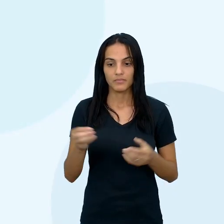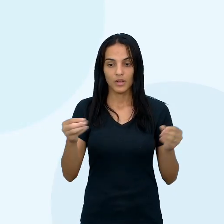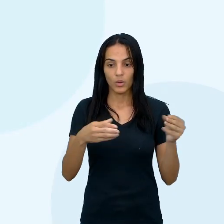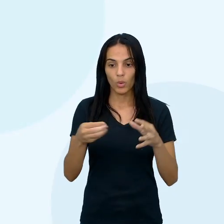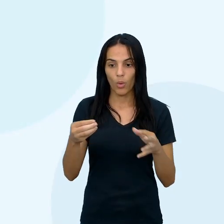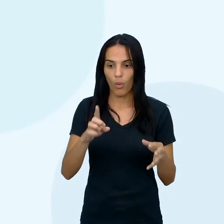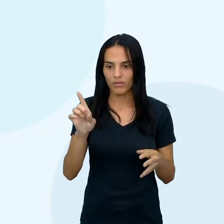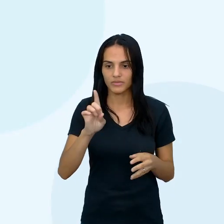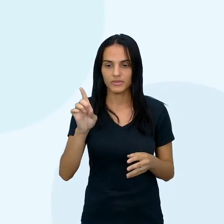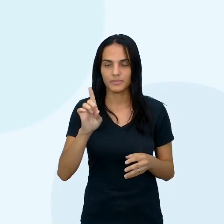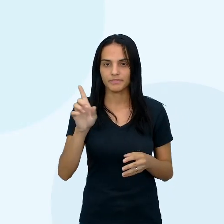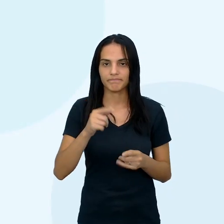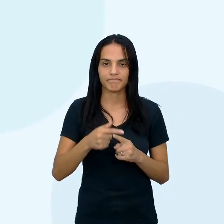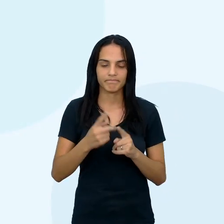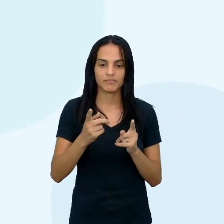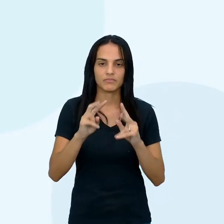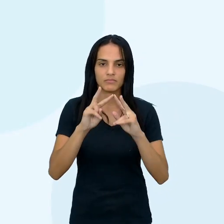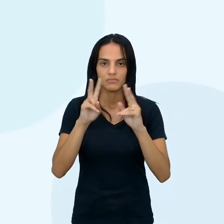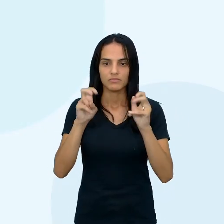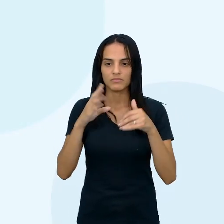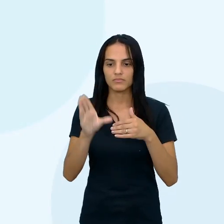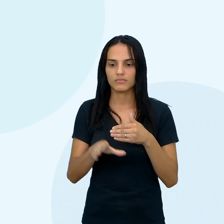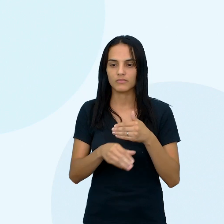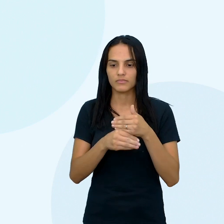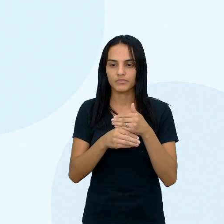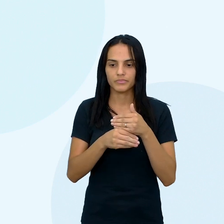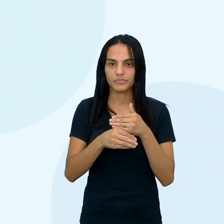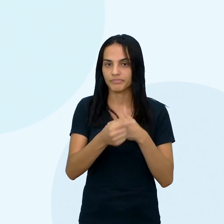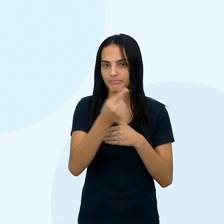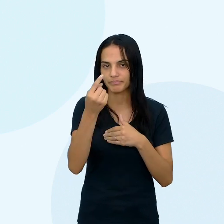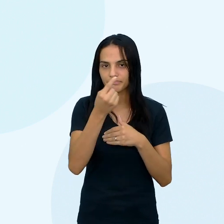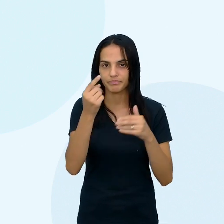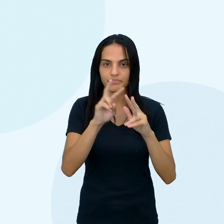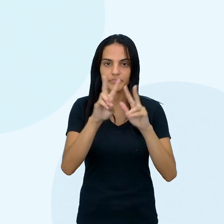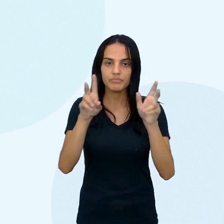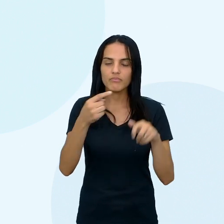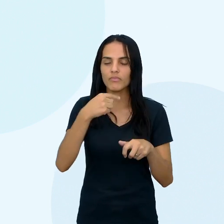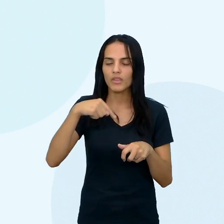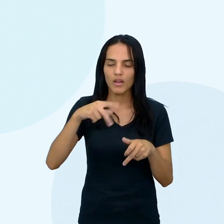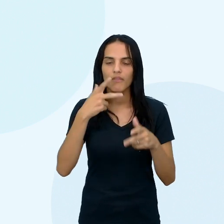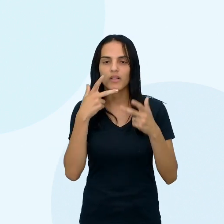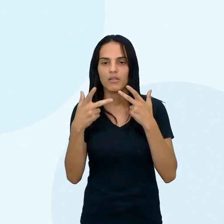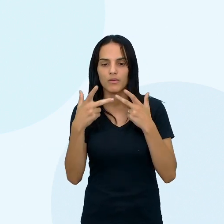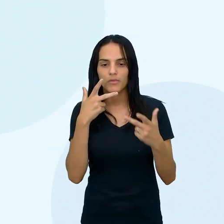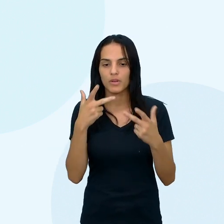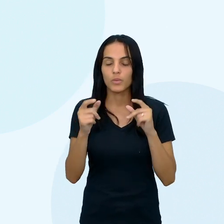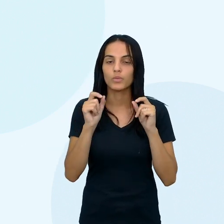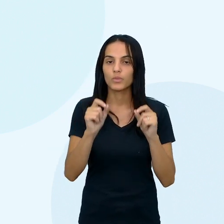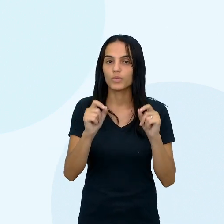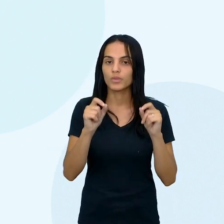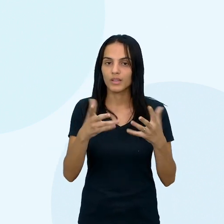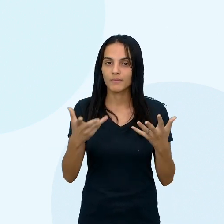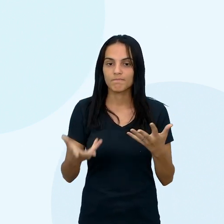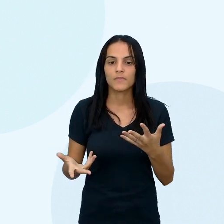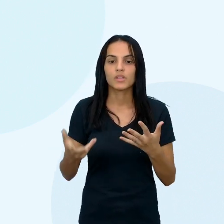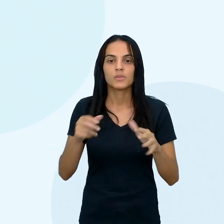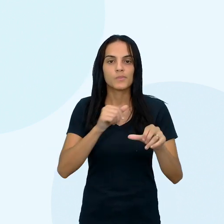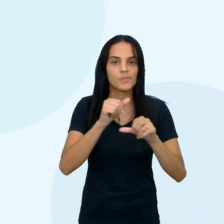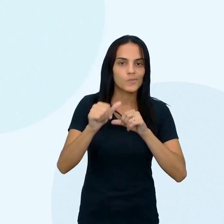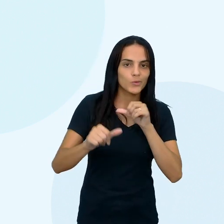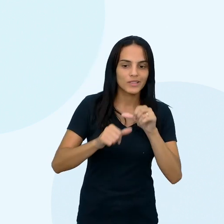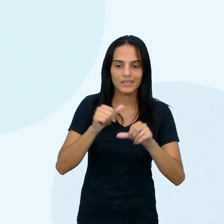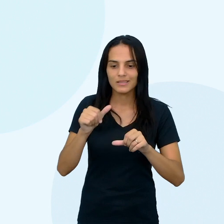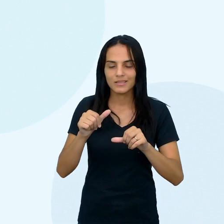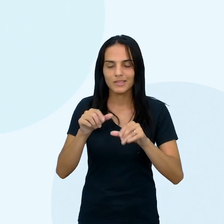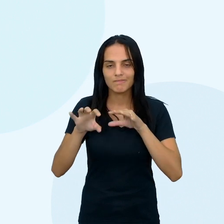novo assim, é um assunto que complementa o nosso primeiro assunto. Nós falamos muito a respeito de deslocamentos,